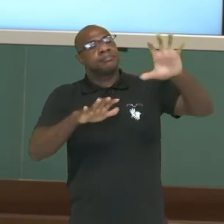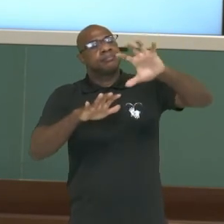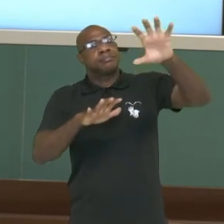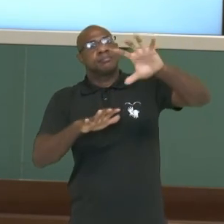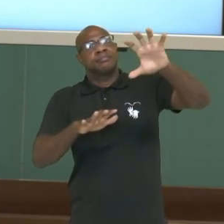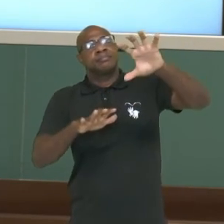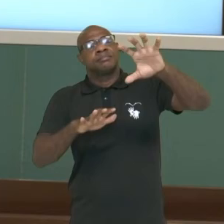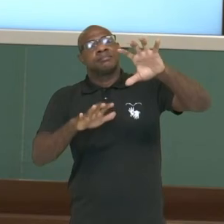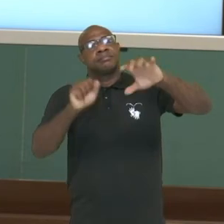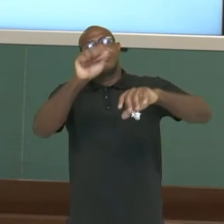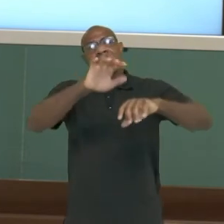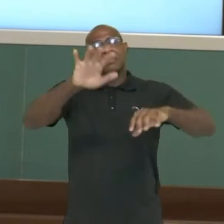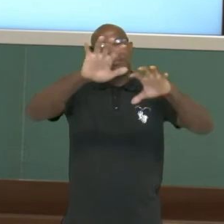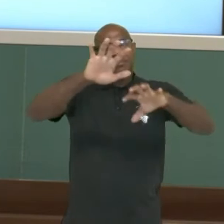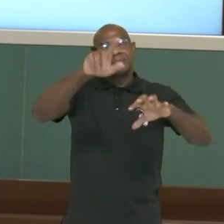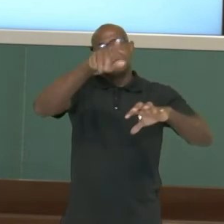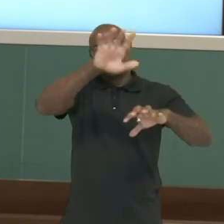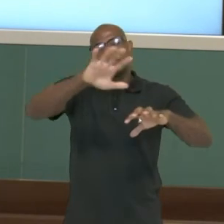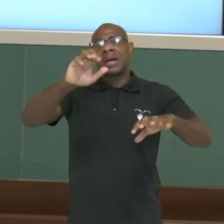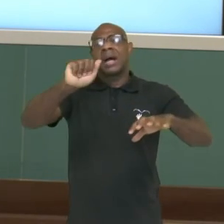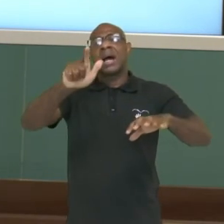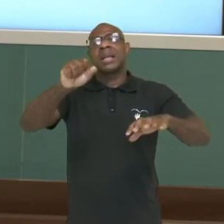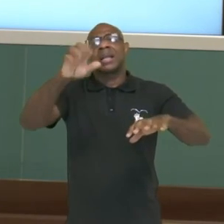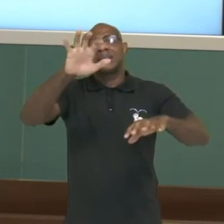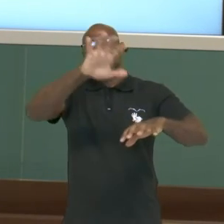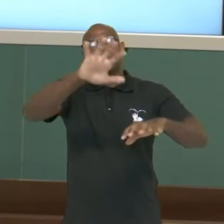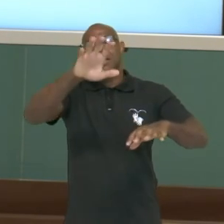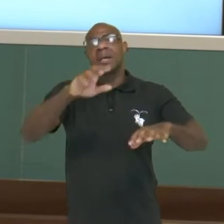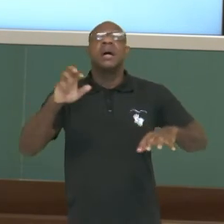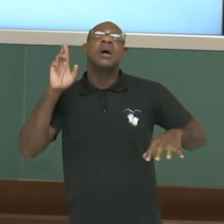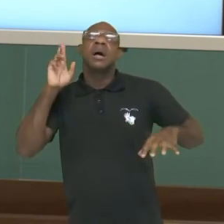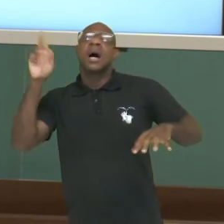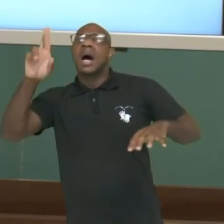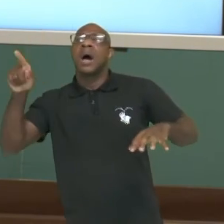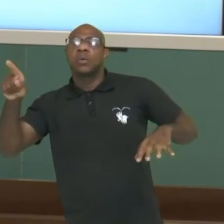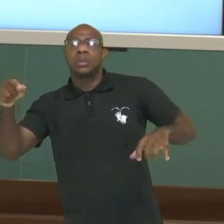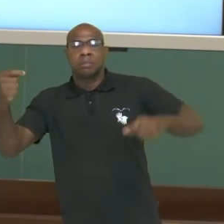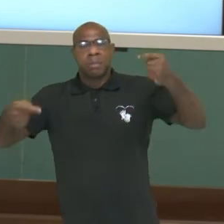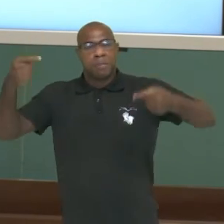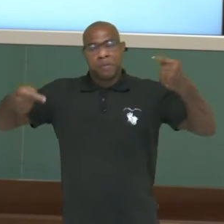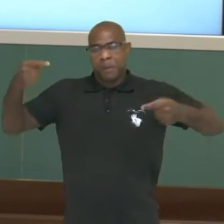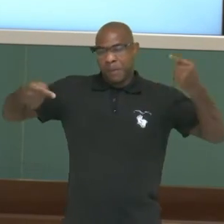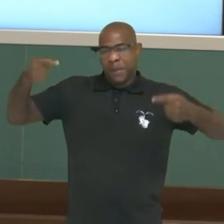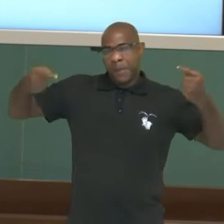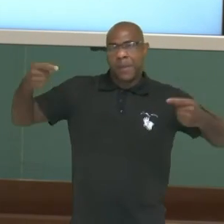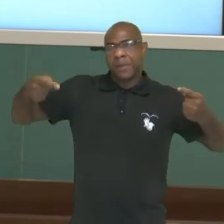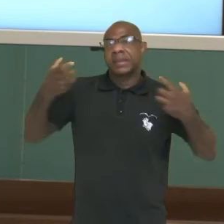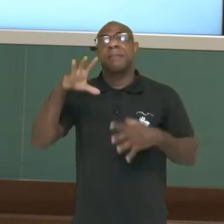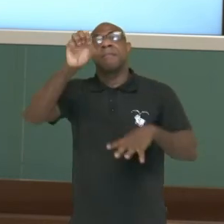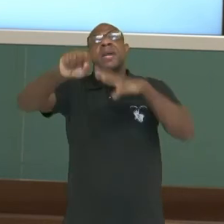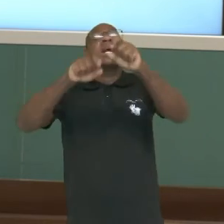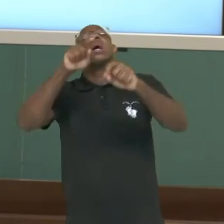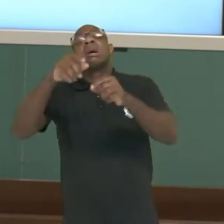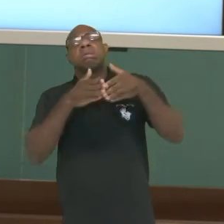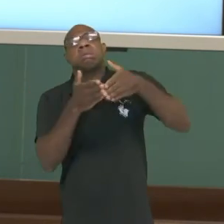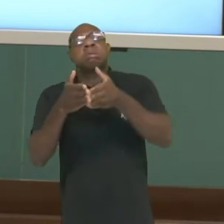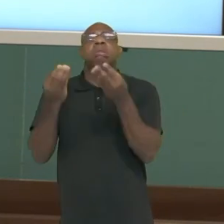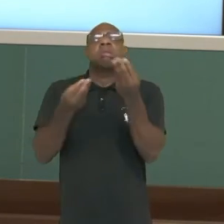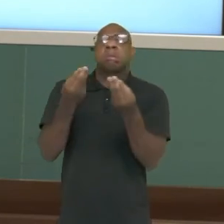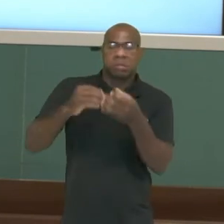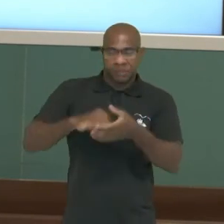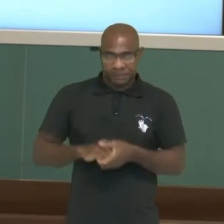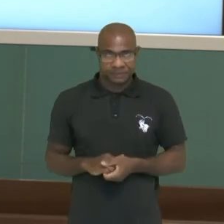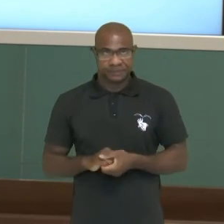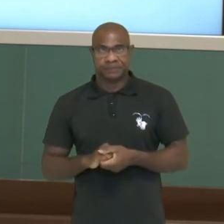e os Estados Unidos vão querer disputar. Resultado, a ONU tenta intermediar isso daí, ok? Só para citar um exemplo de vários que existem no mundo aí,